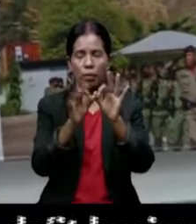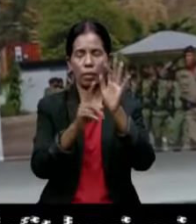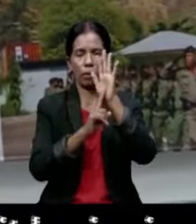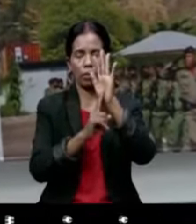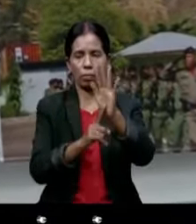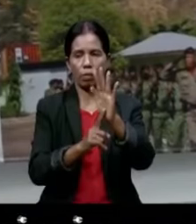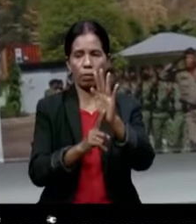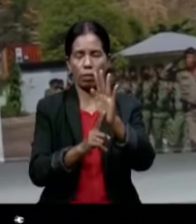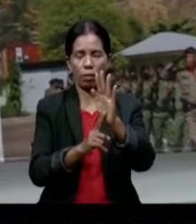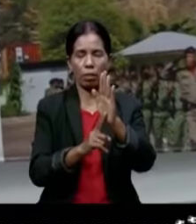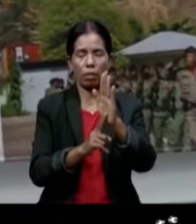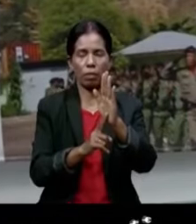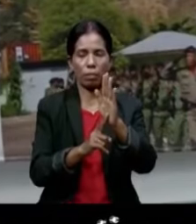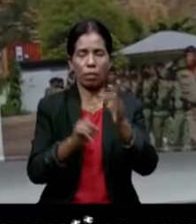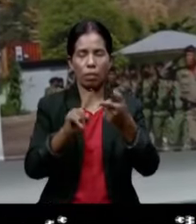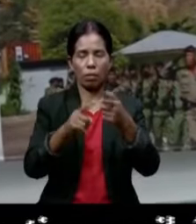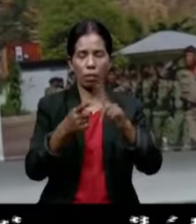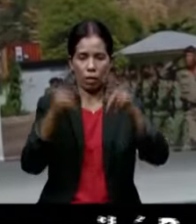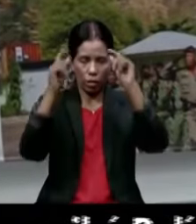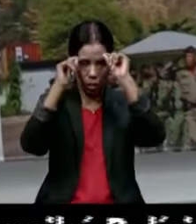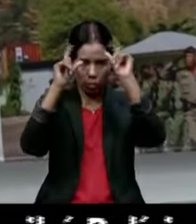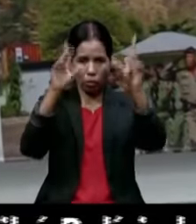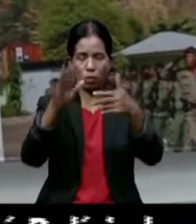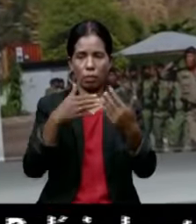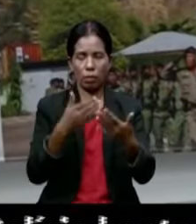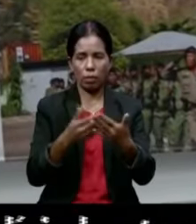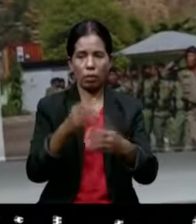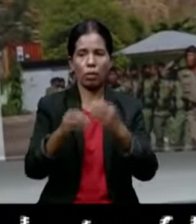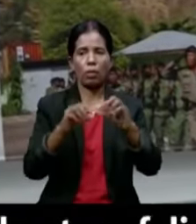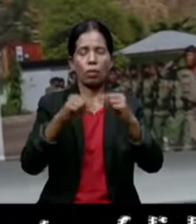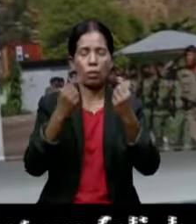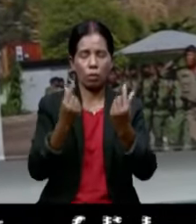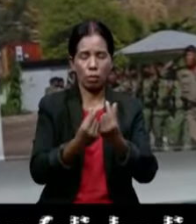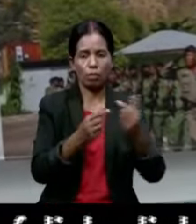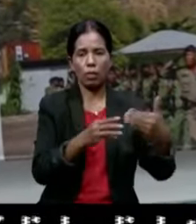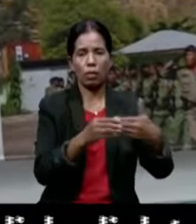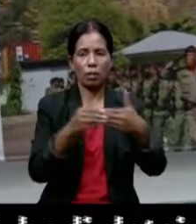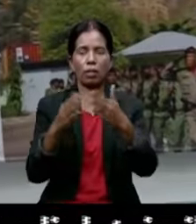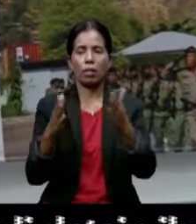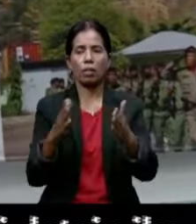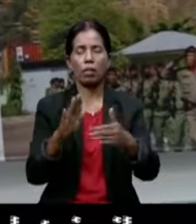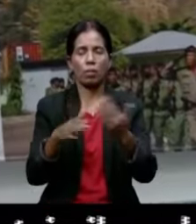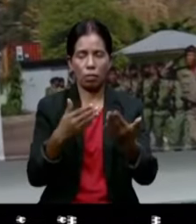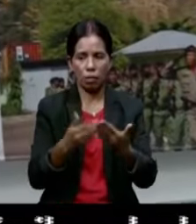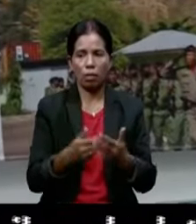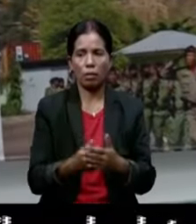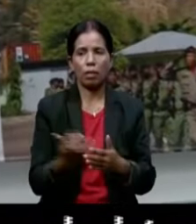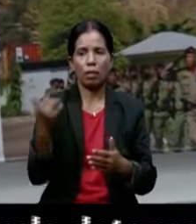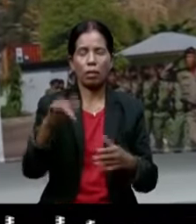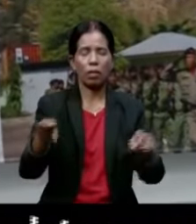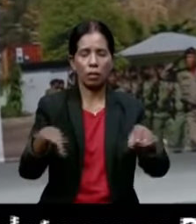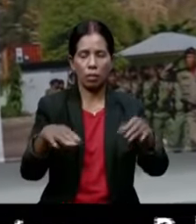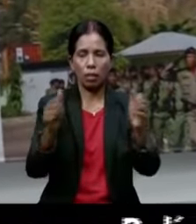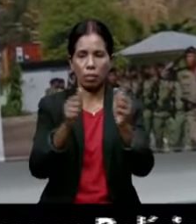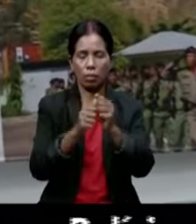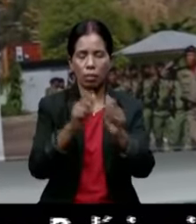malu timor ansira hotu kata grupo organizado balu timor ansira serviço amotu ko